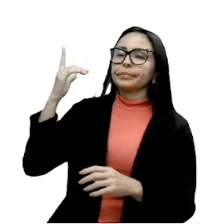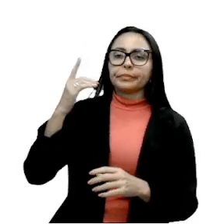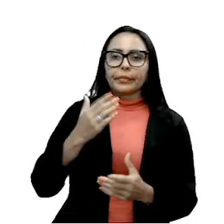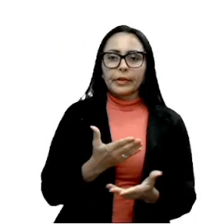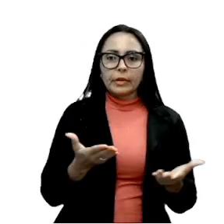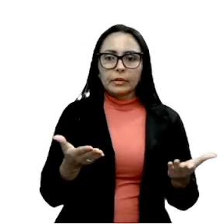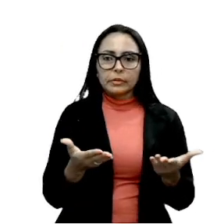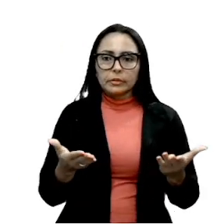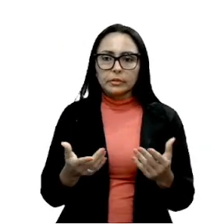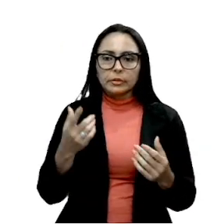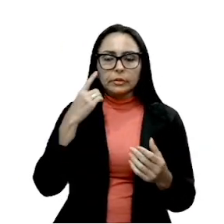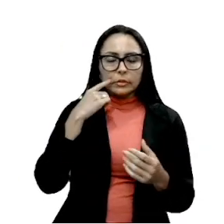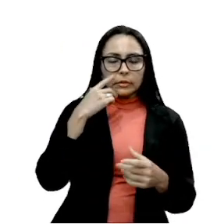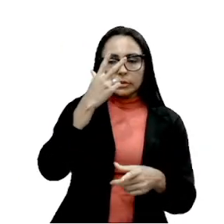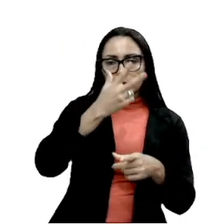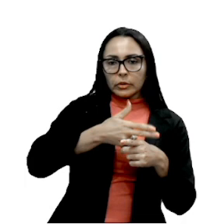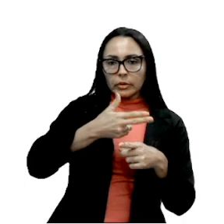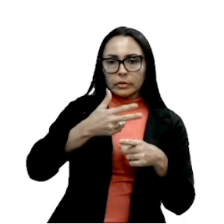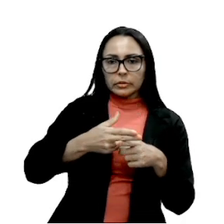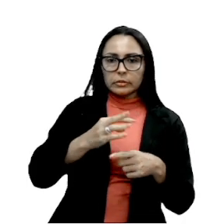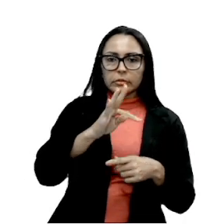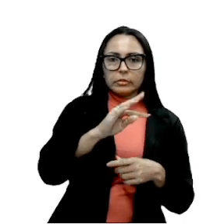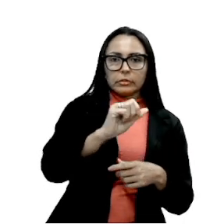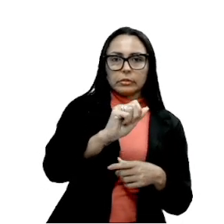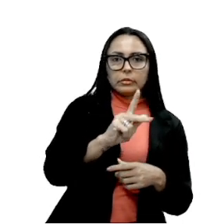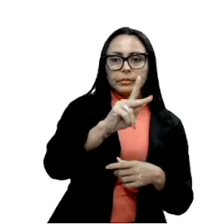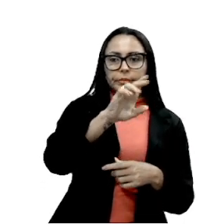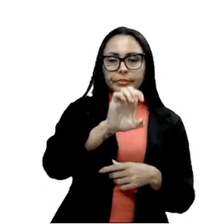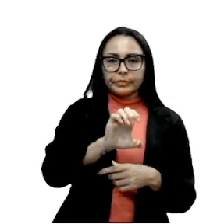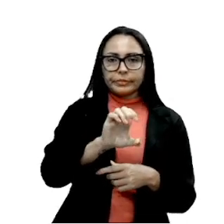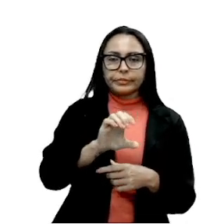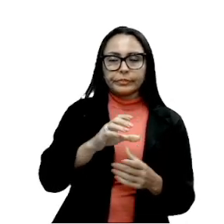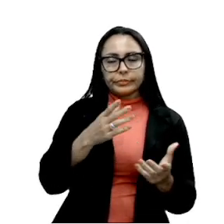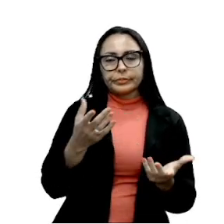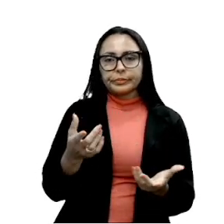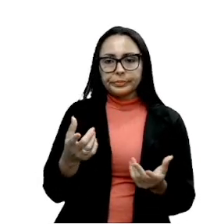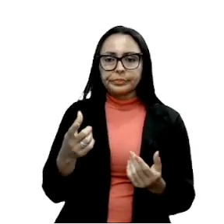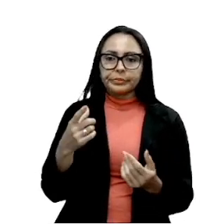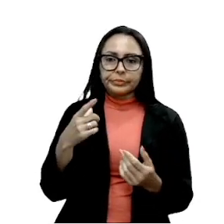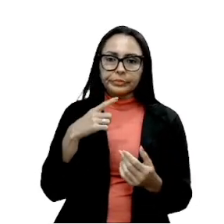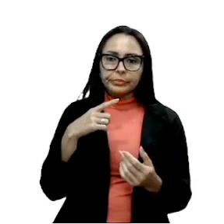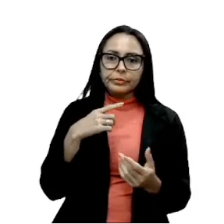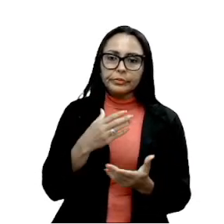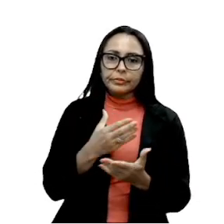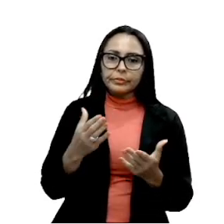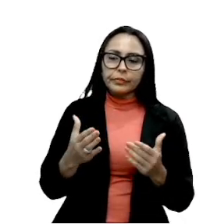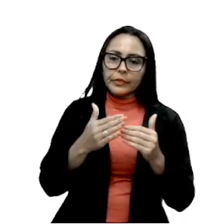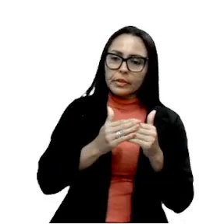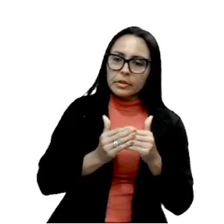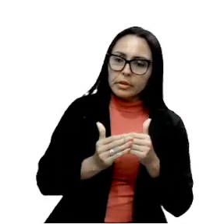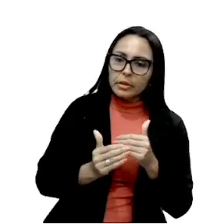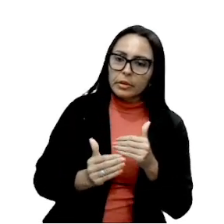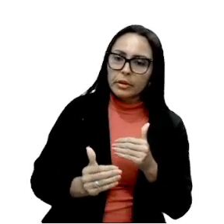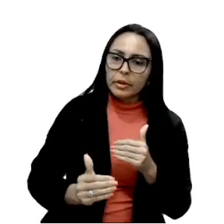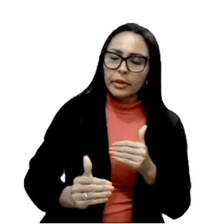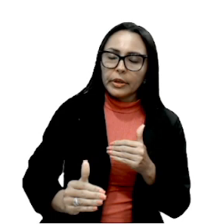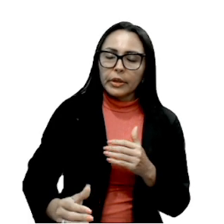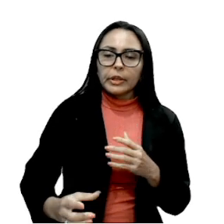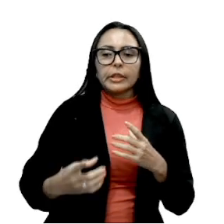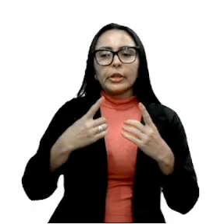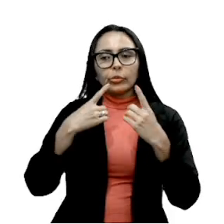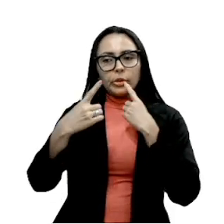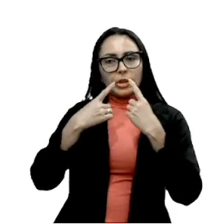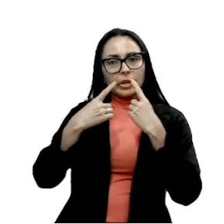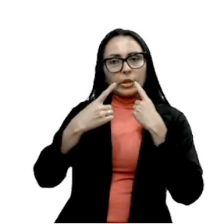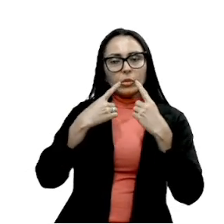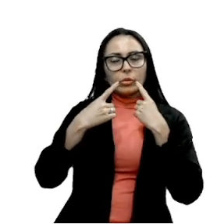diferença entre uma cena e um take. Quando você tem uma cena extensa, onde tem riqueza de diálogo, você quer passar uma